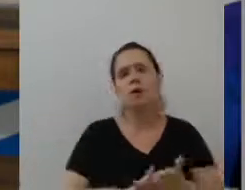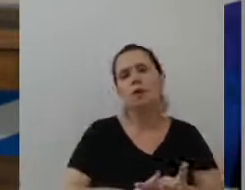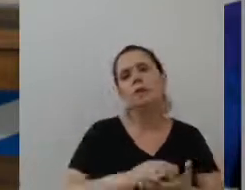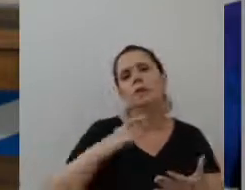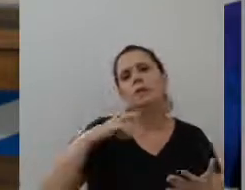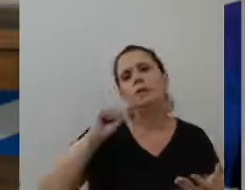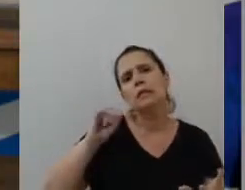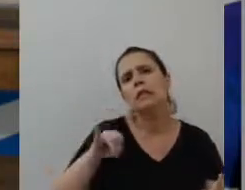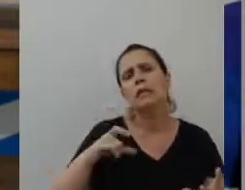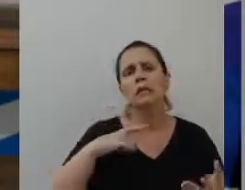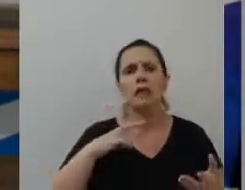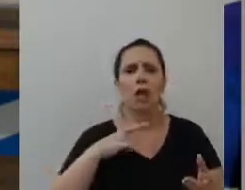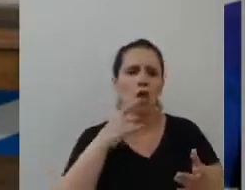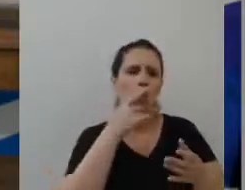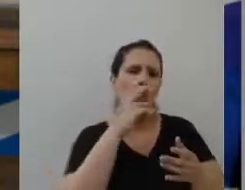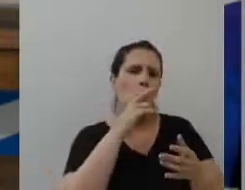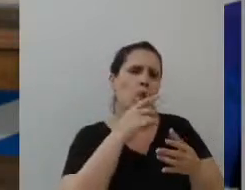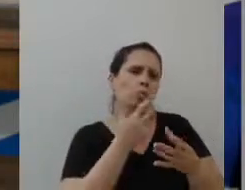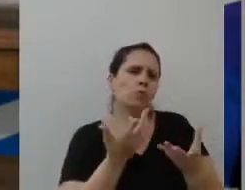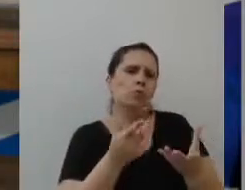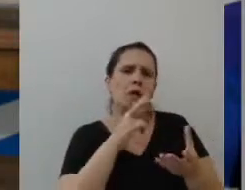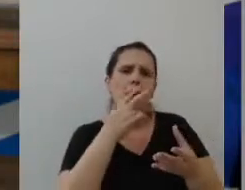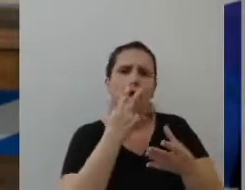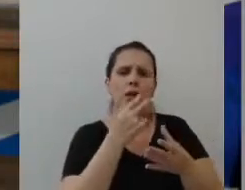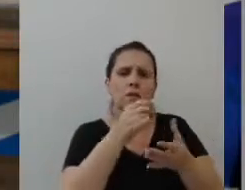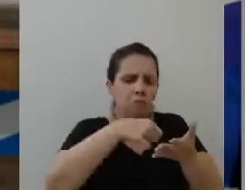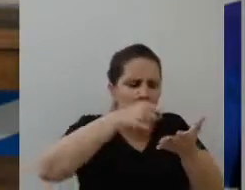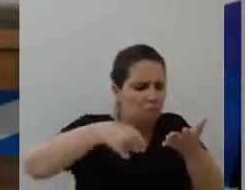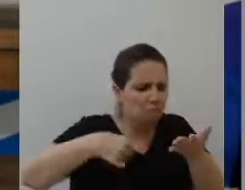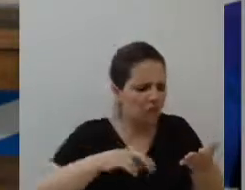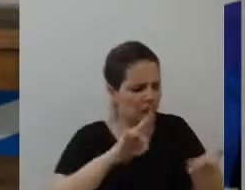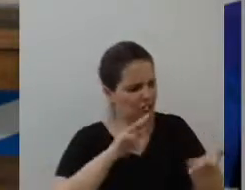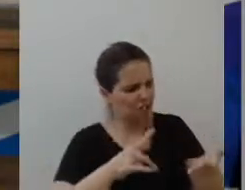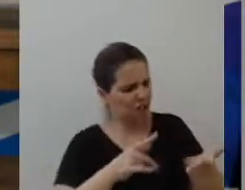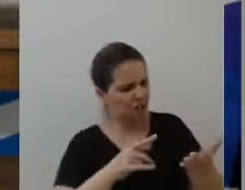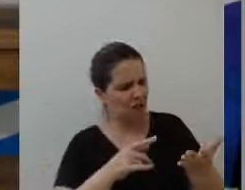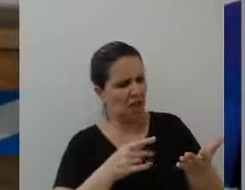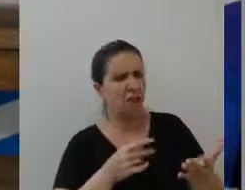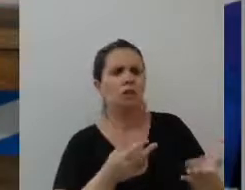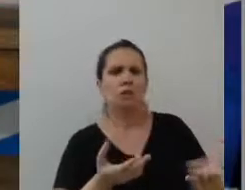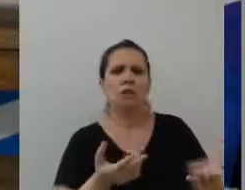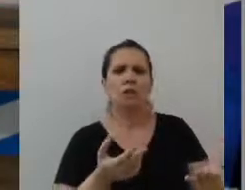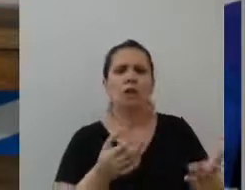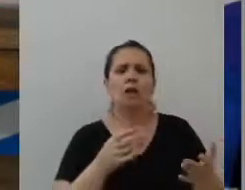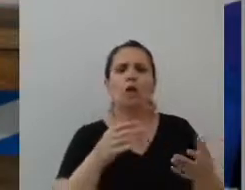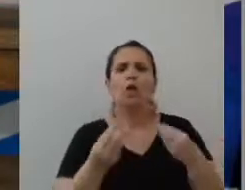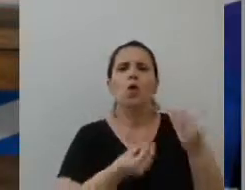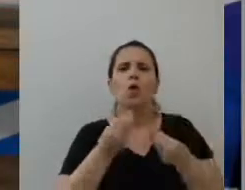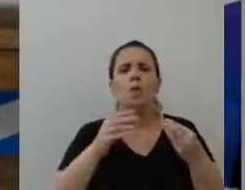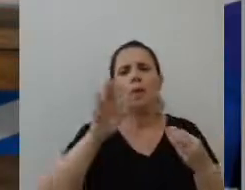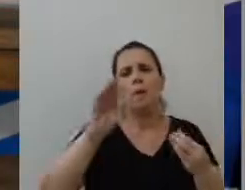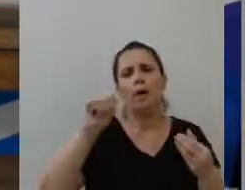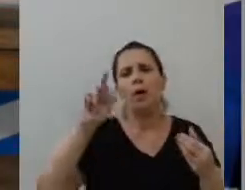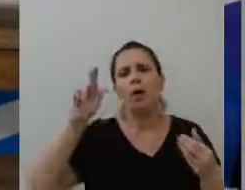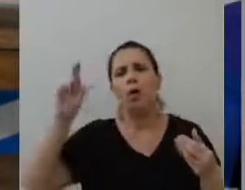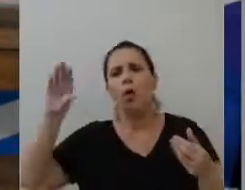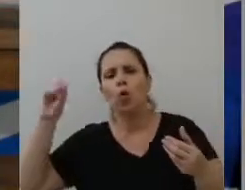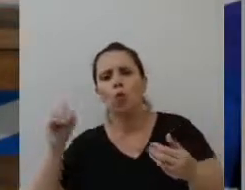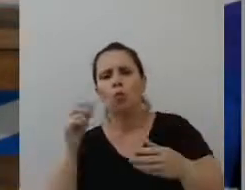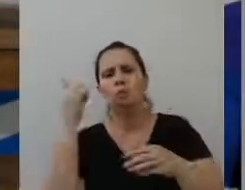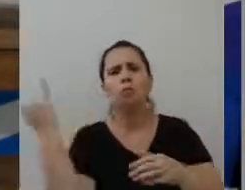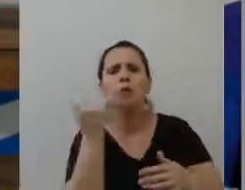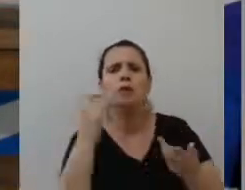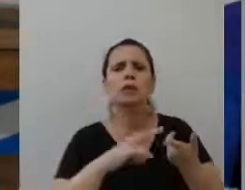rebuscada. Você tem acesso. Você pegar um livro até na internet, você vê assim, características de um poema do barroco, Características de um poema do arcadismo, do romantismo, e aí